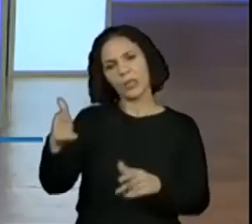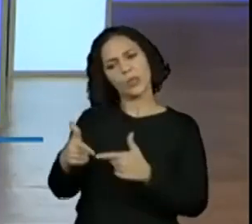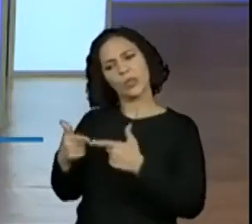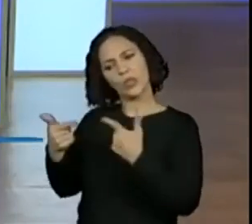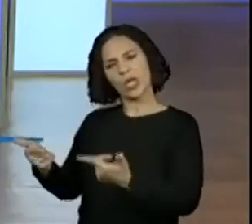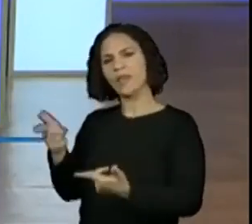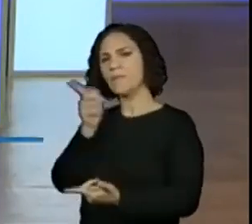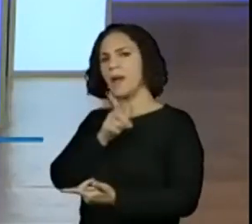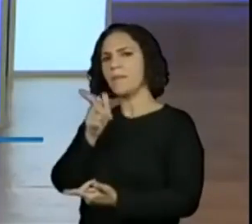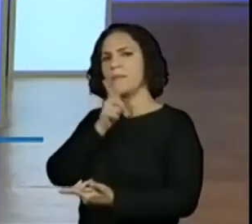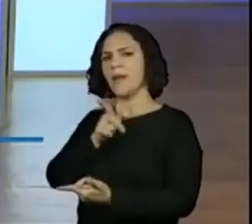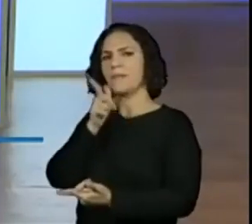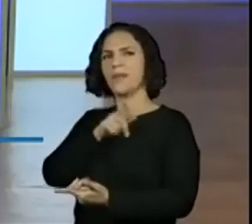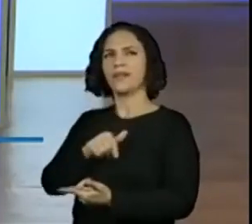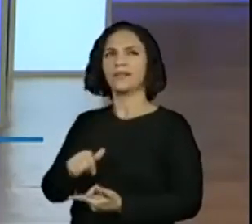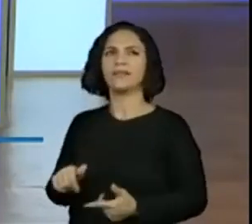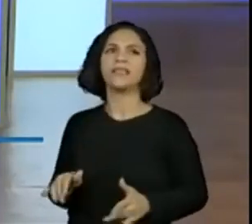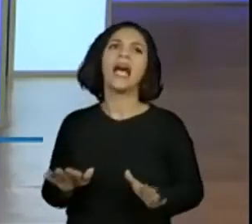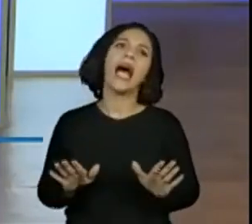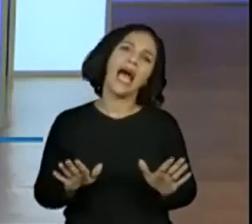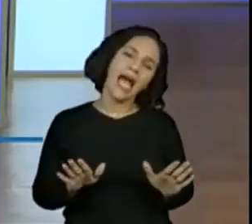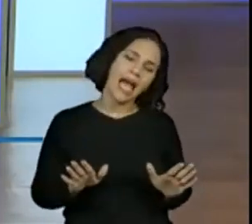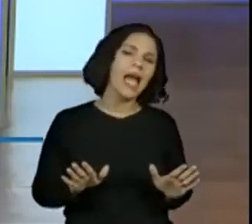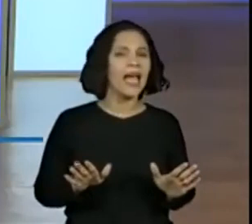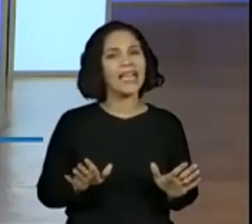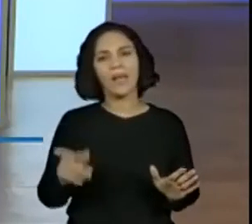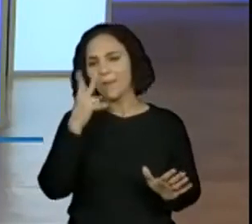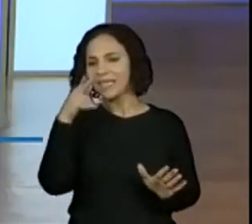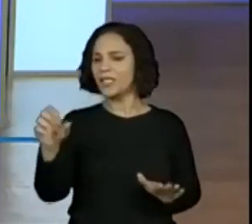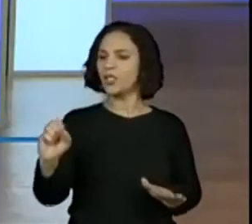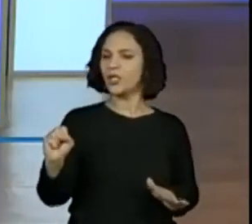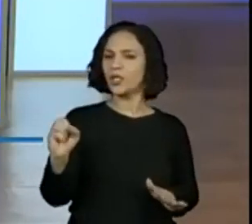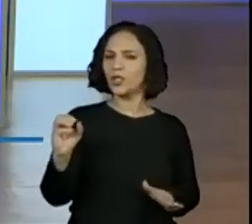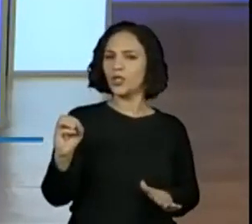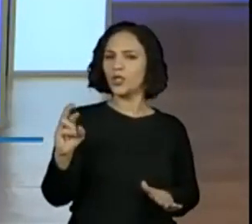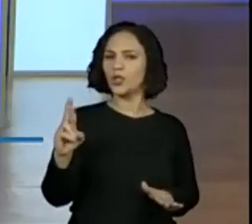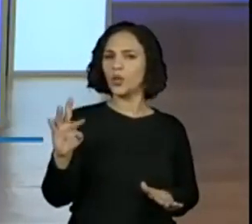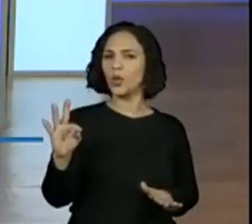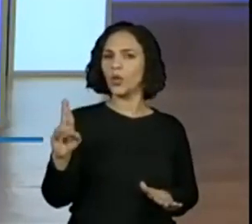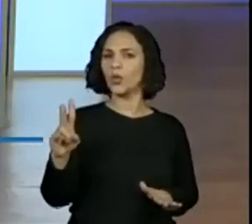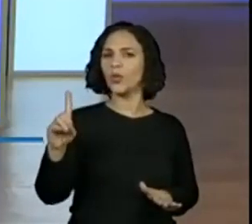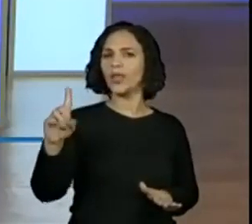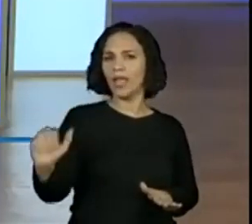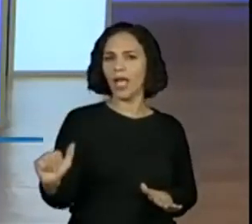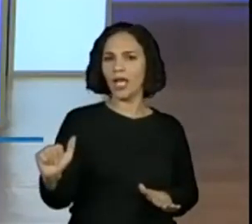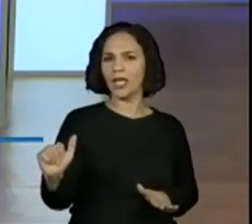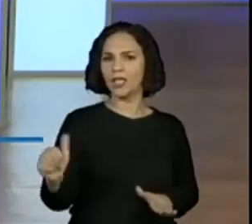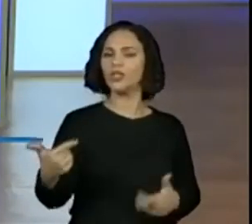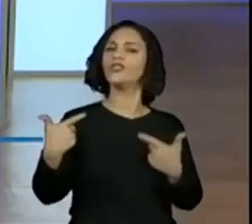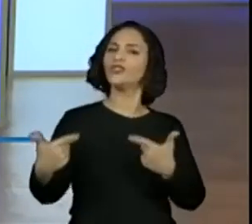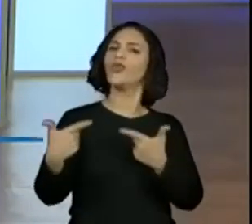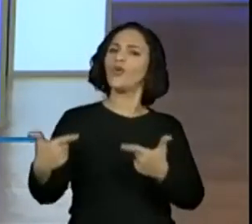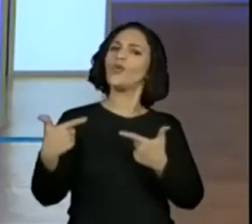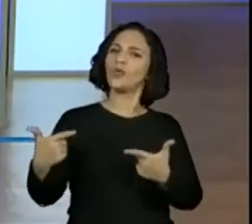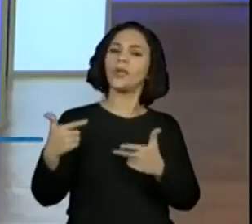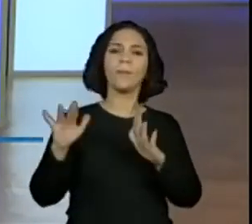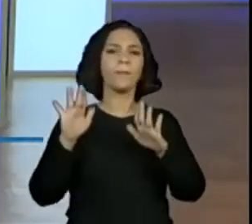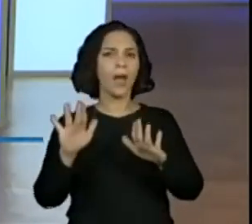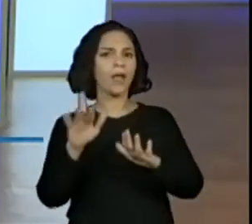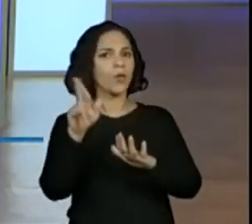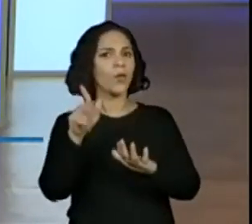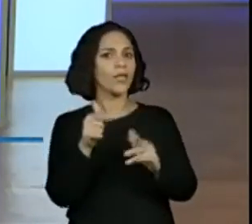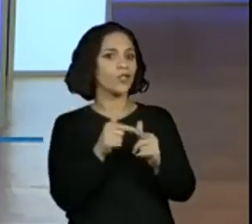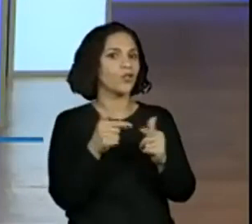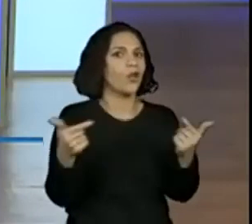e isso mesmo mas não tem a ver Aí dói não não tem a ver matemática Isso mesmo E aí professor isso tudo